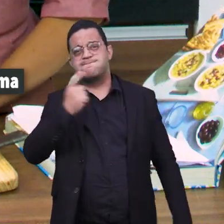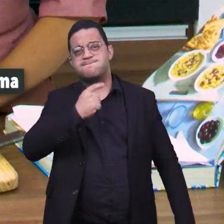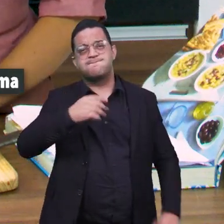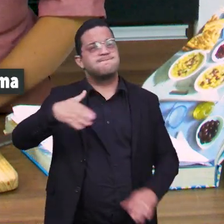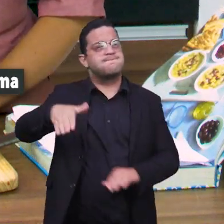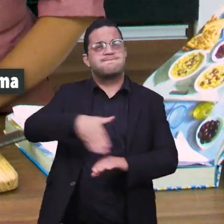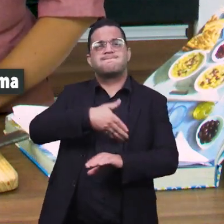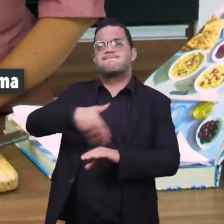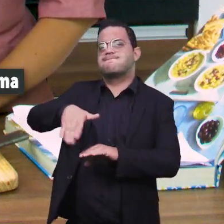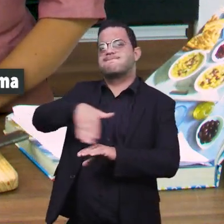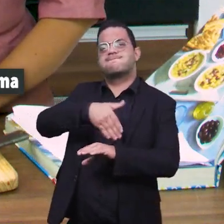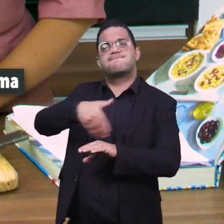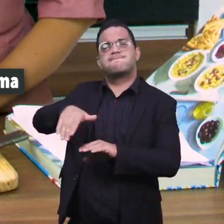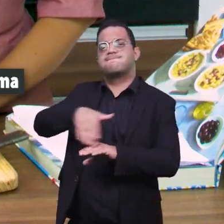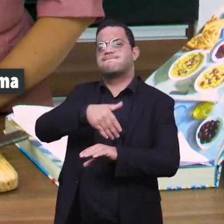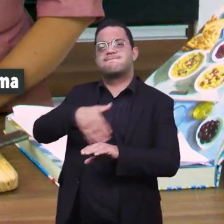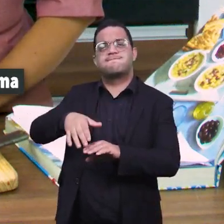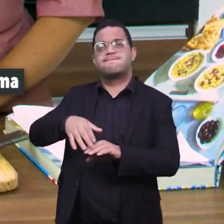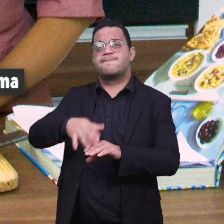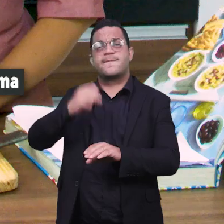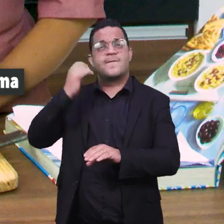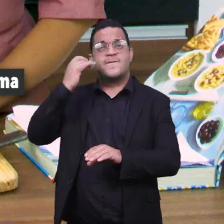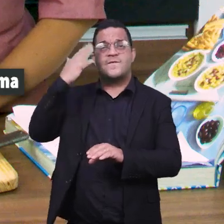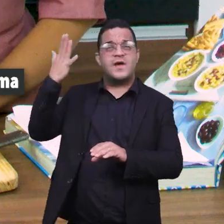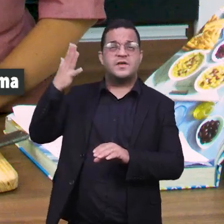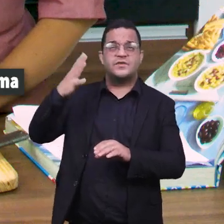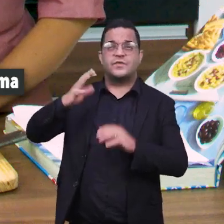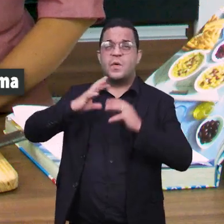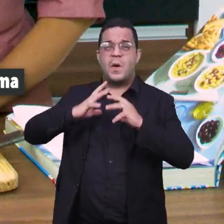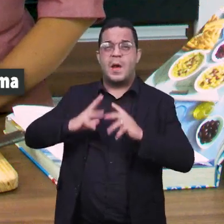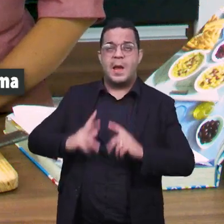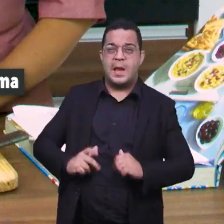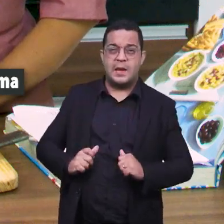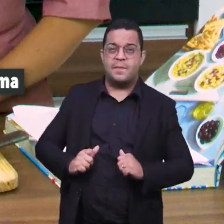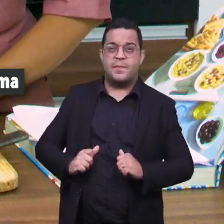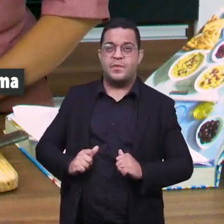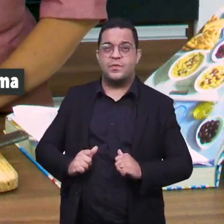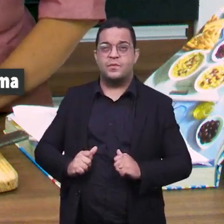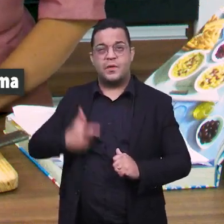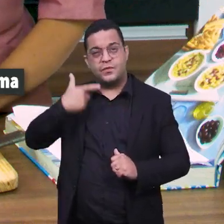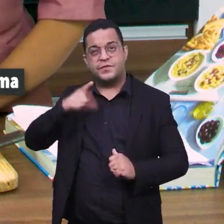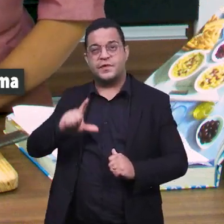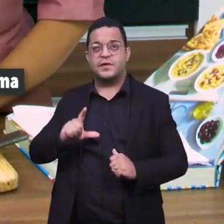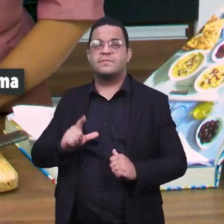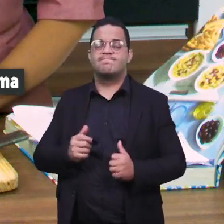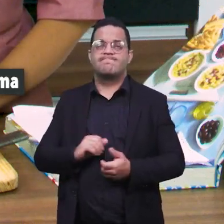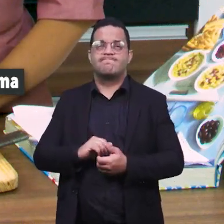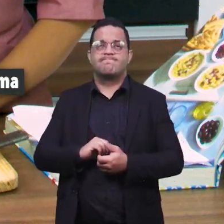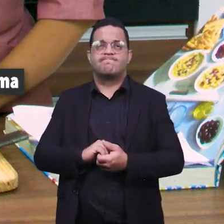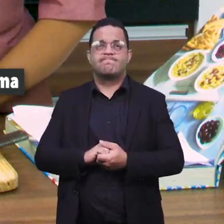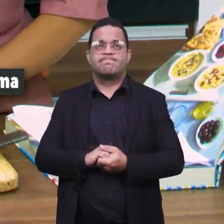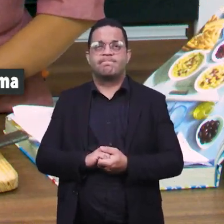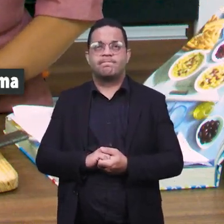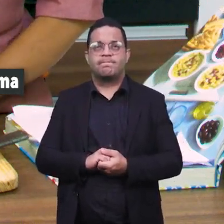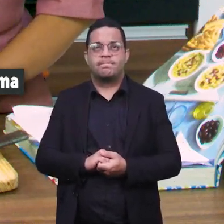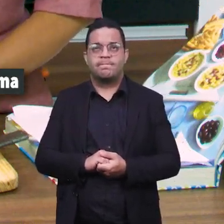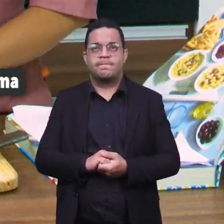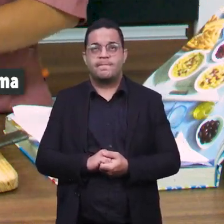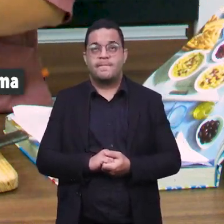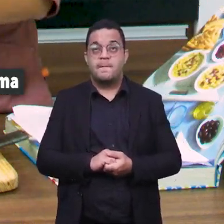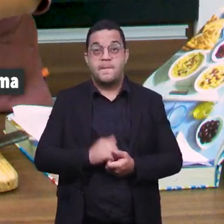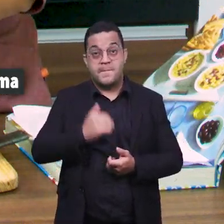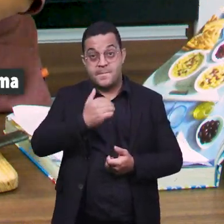Gente, hoje em dia a gente tem esse pincel que é prático, mais higiênico, permitido, inclusive em cozinha profissional. Né, gente?